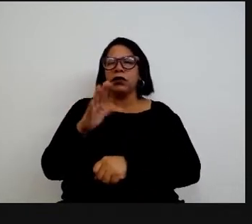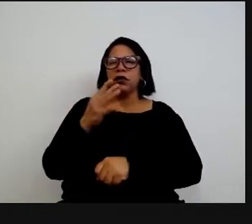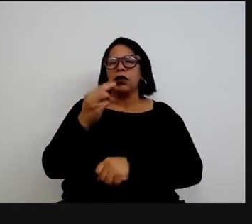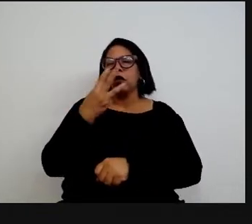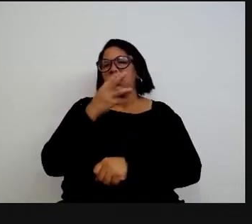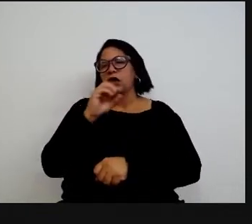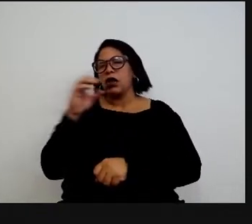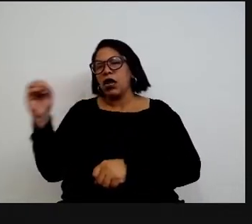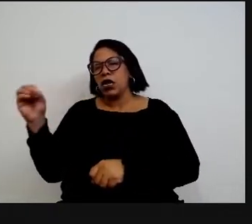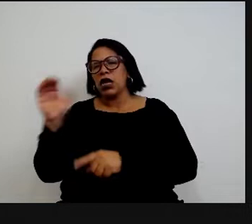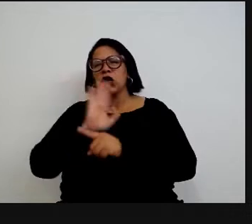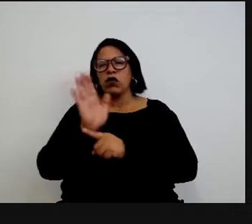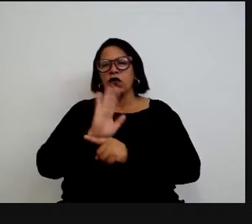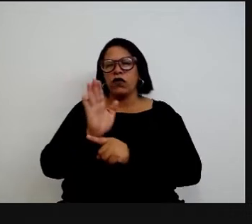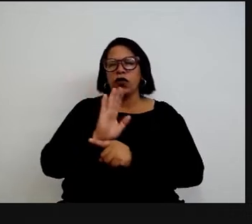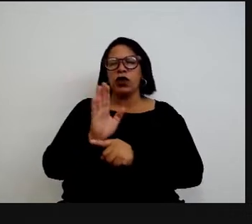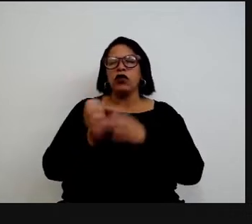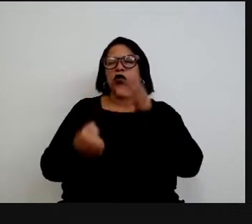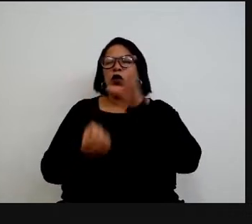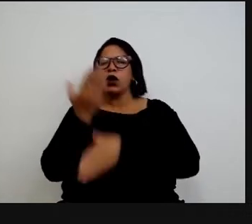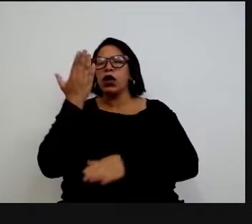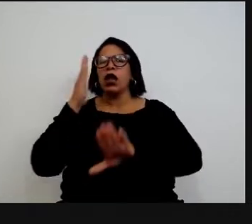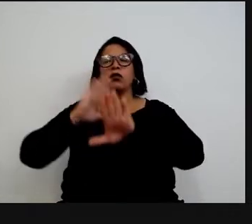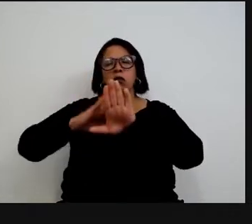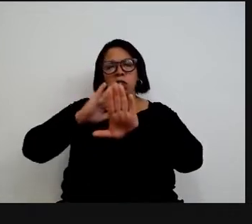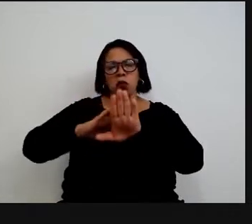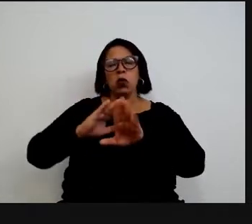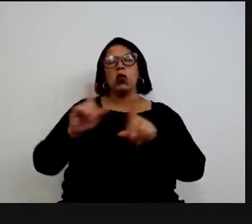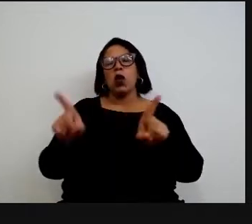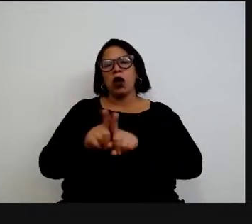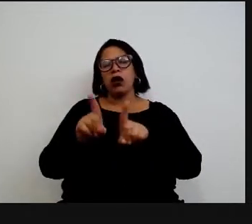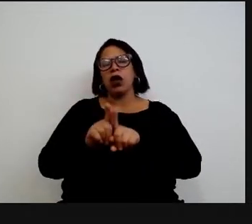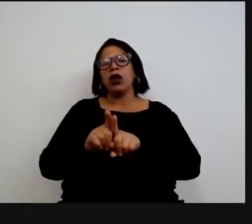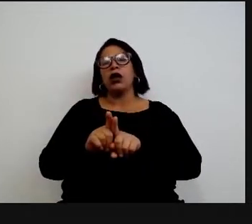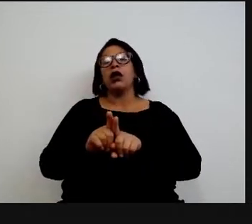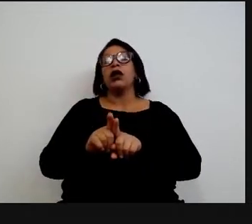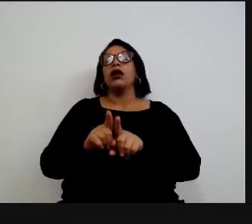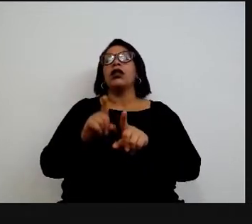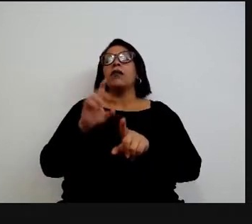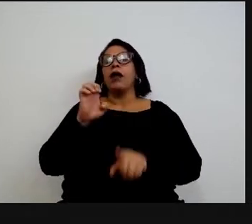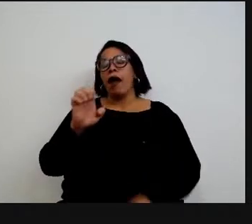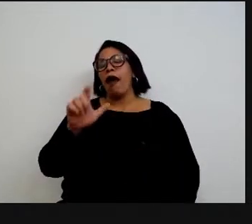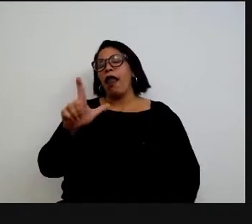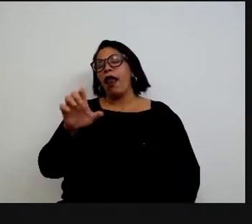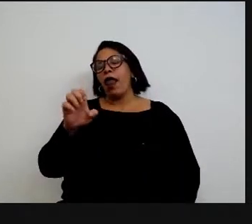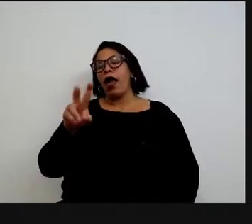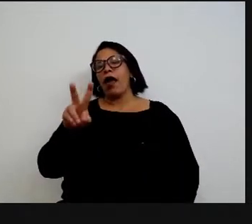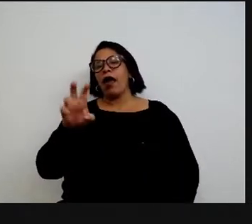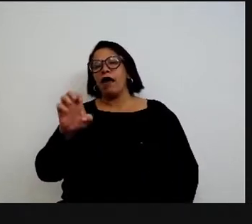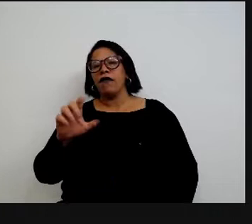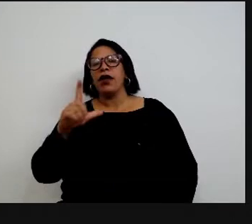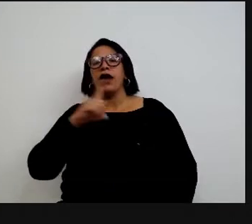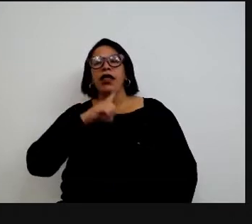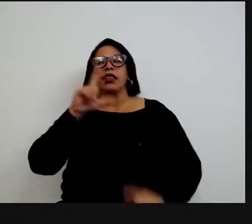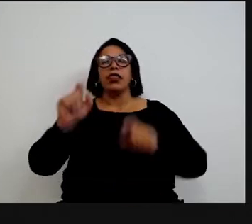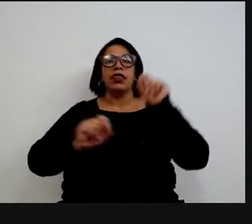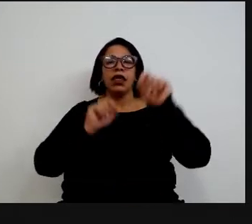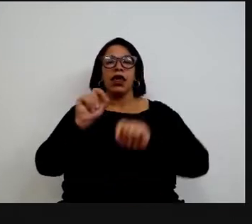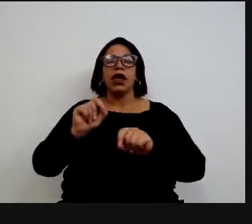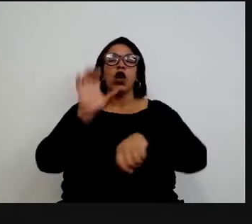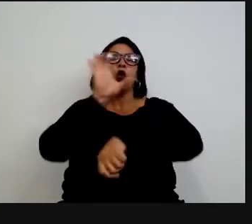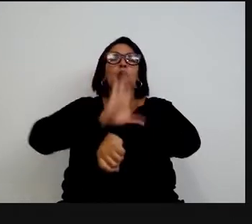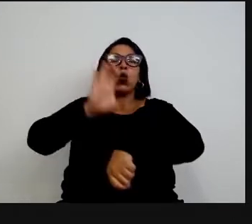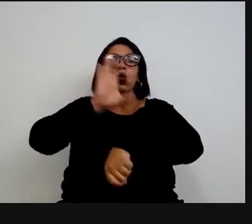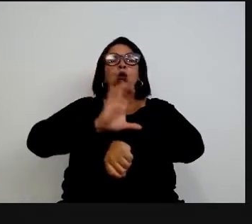uns 300 vídeos produzidos por nós. E a nossa plataforma Eleve, que tem também os